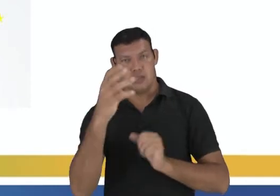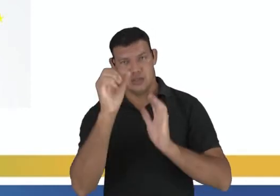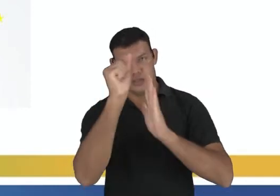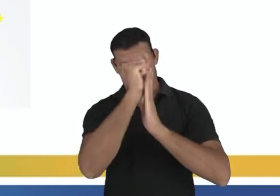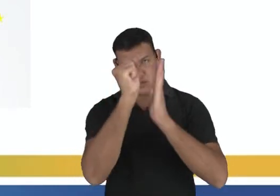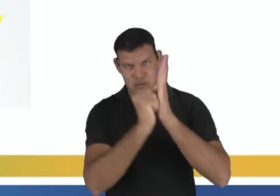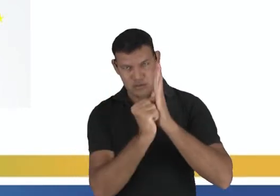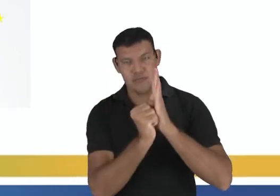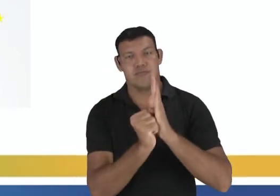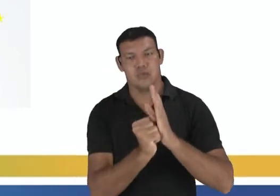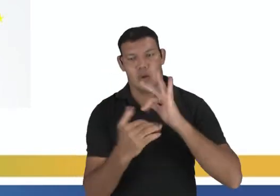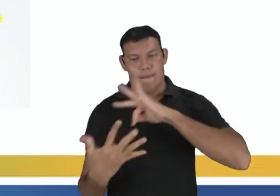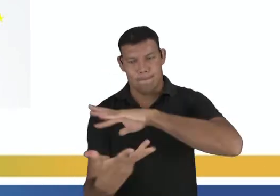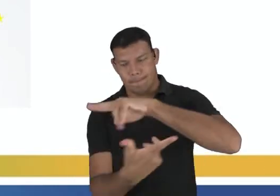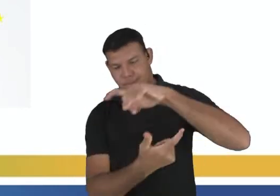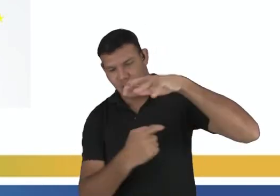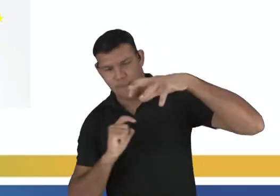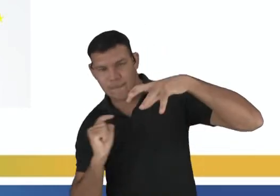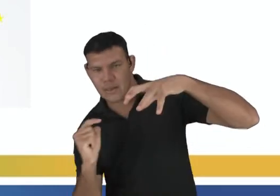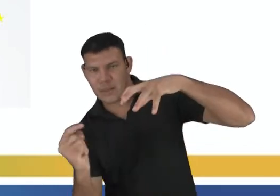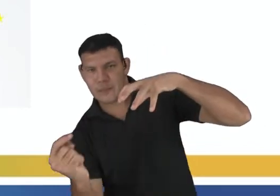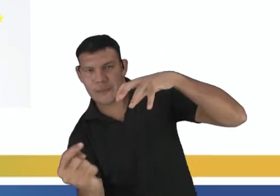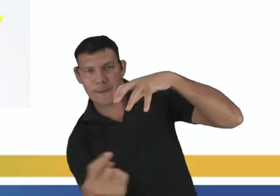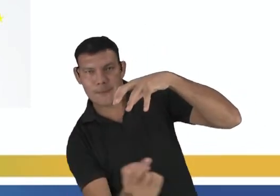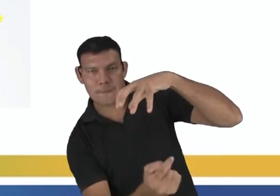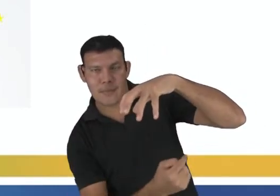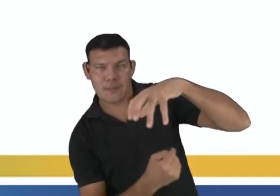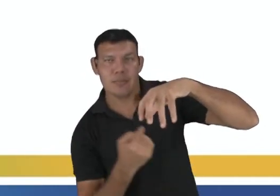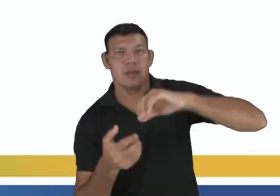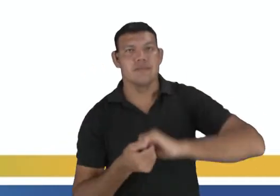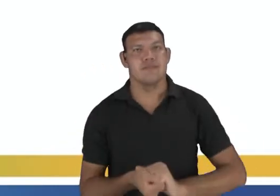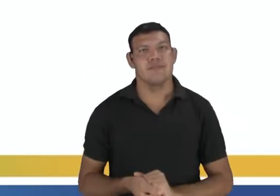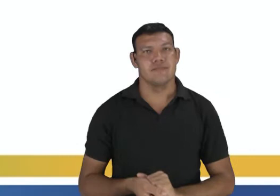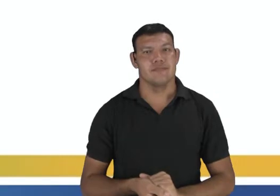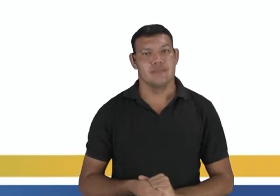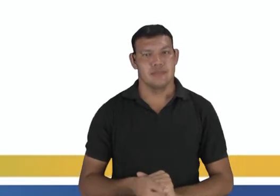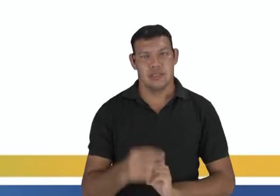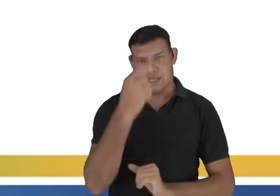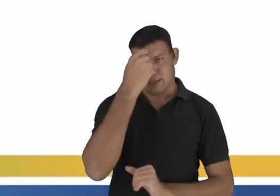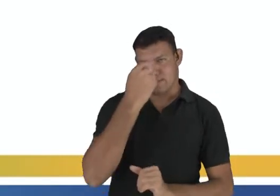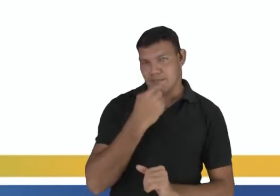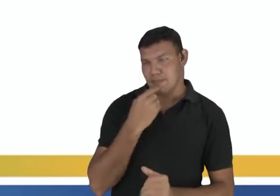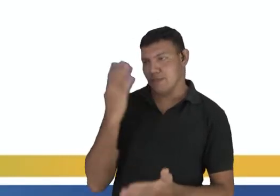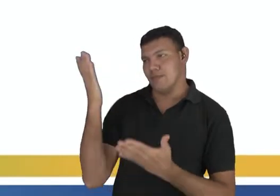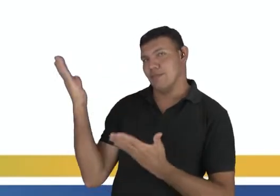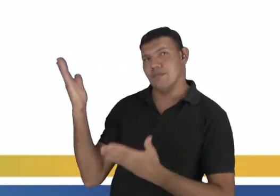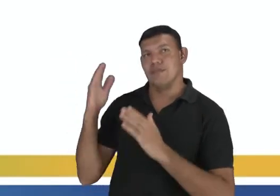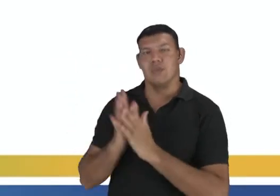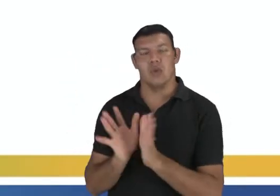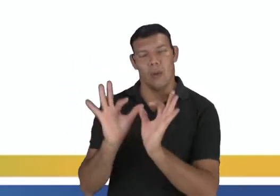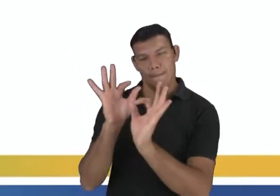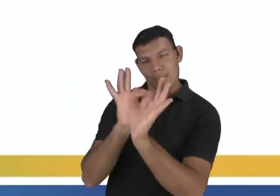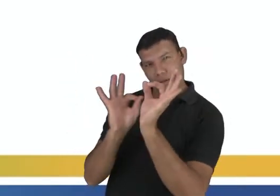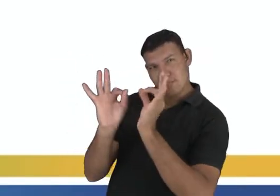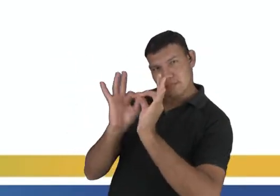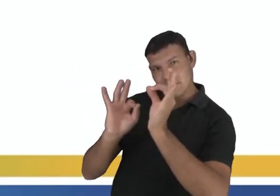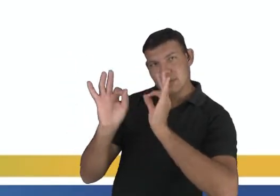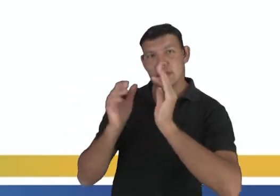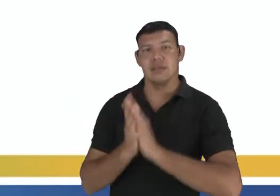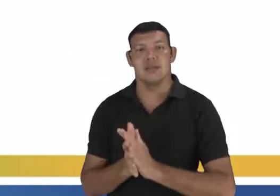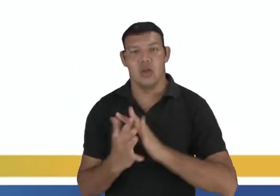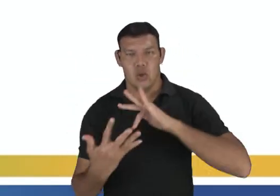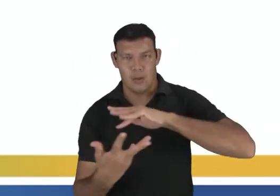grandes partes do mundo. Então, era o sistema geocêntrico. Tu pode verificar melhor nessa imagem aqui que eu trouxe, que vai organizar aí